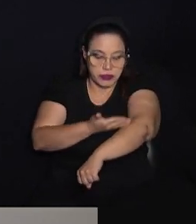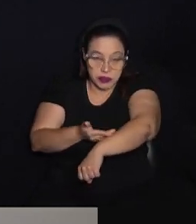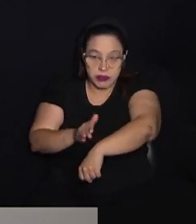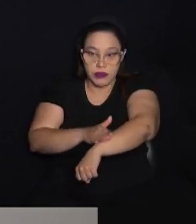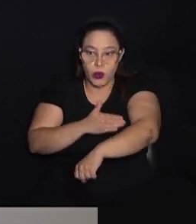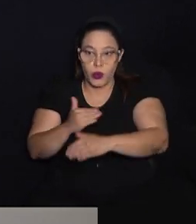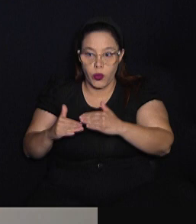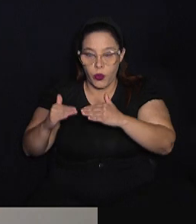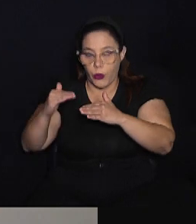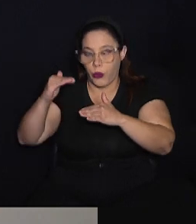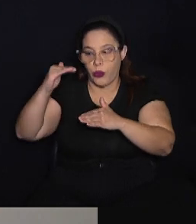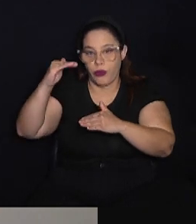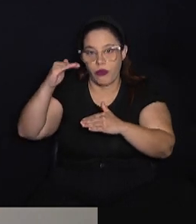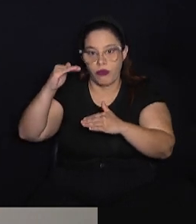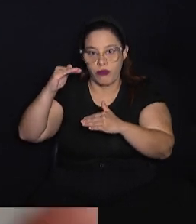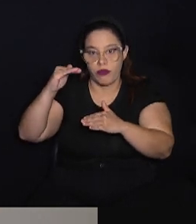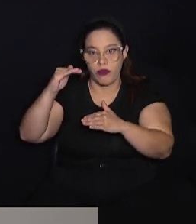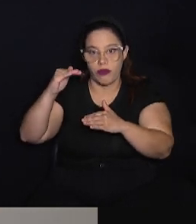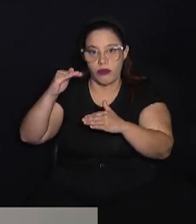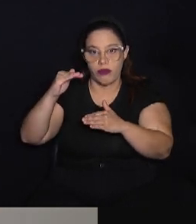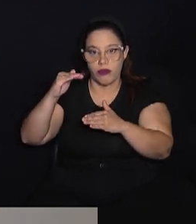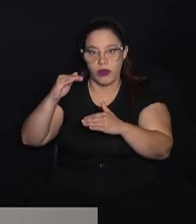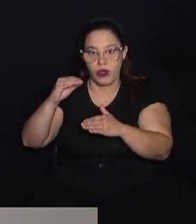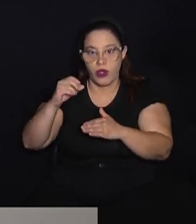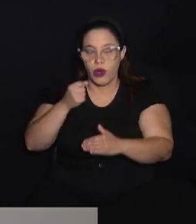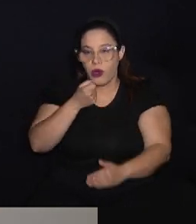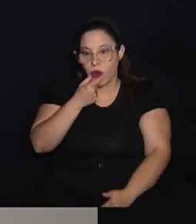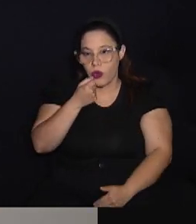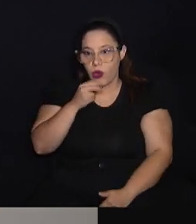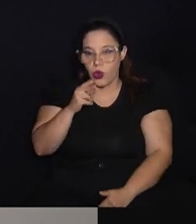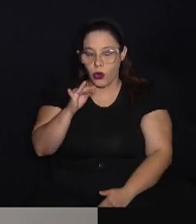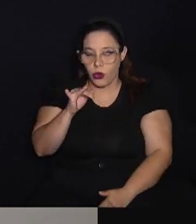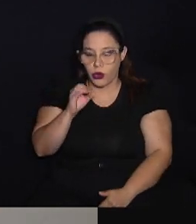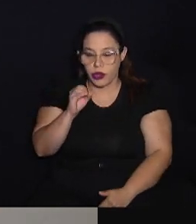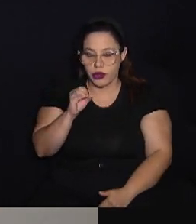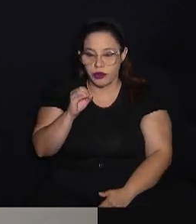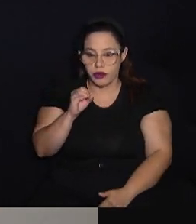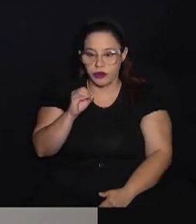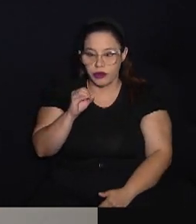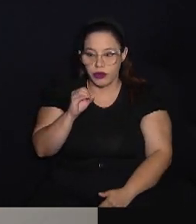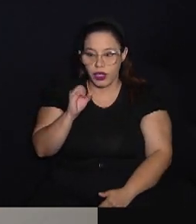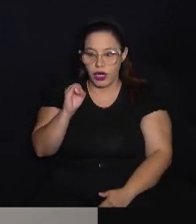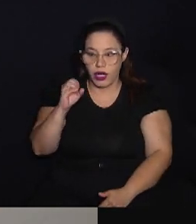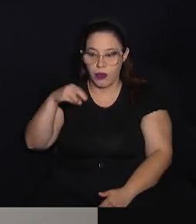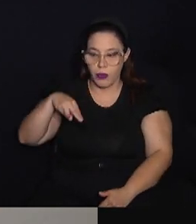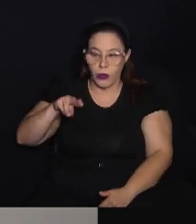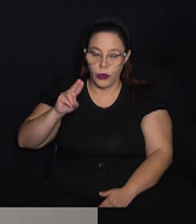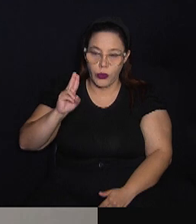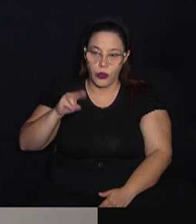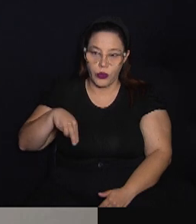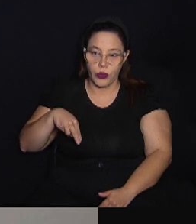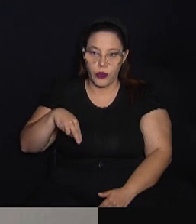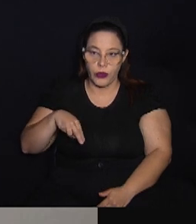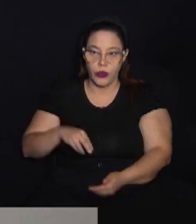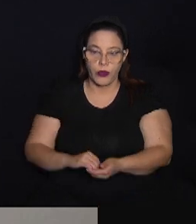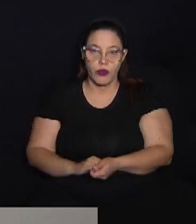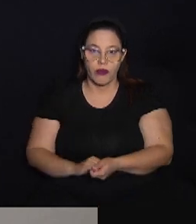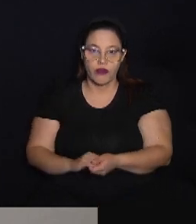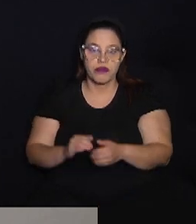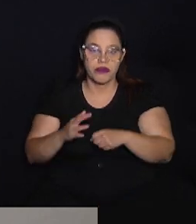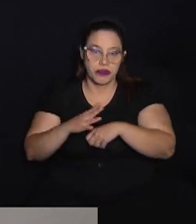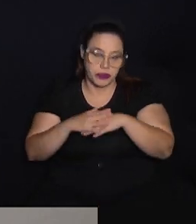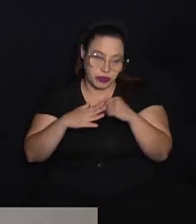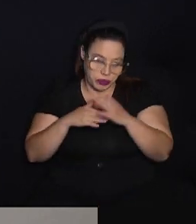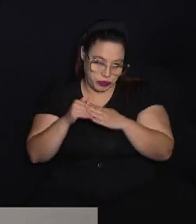evoluir para tratamento sistêmico, com corticoide, alguns imunobiológicos têm sido usados com bastante sucesso no tratamento